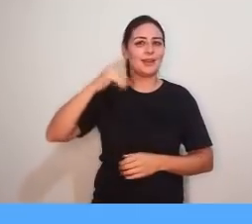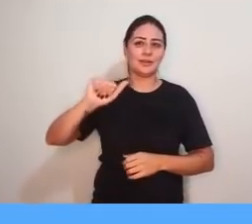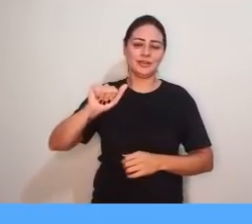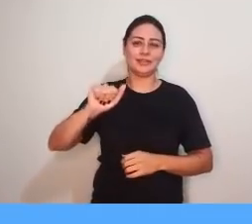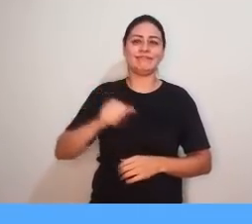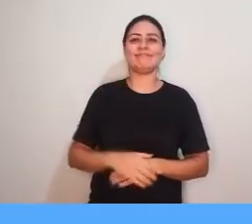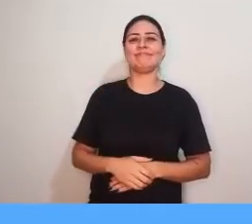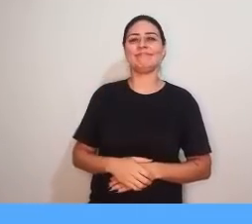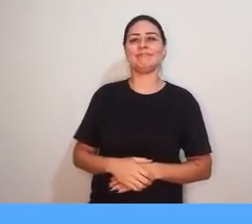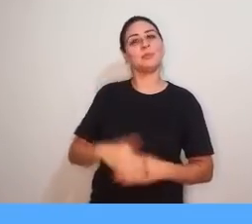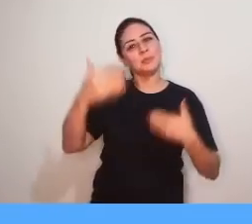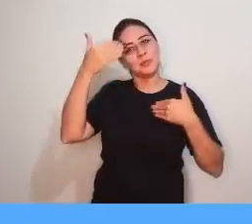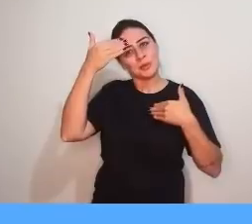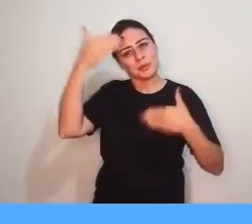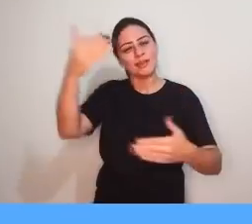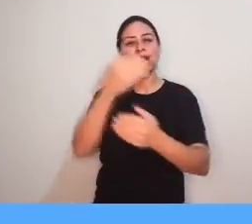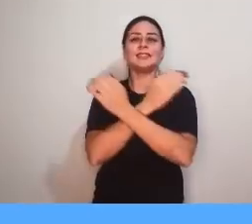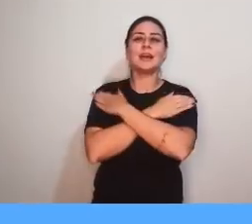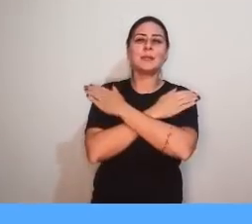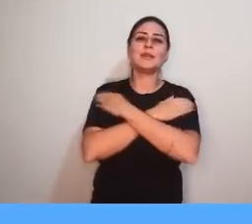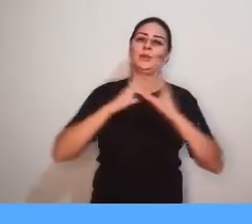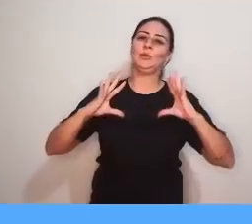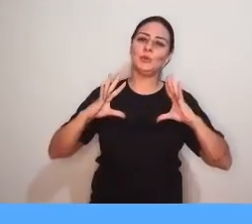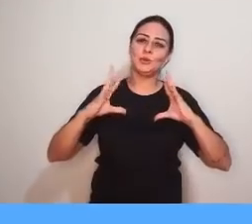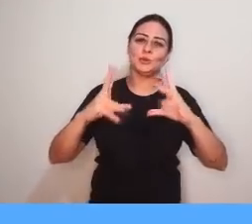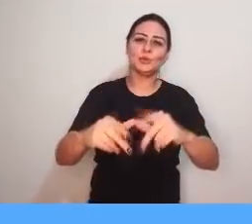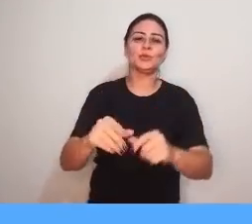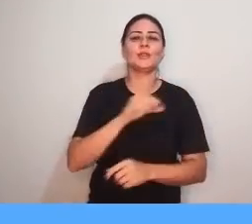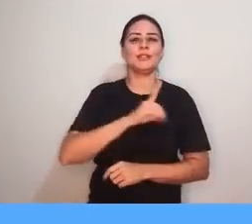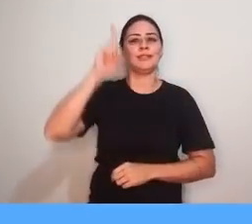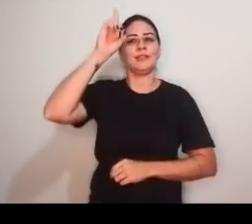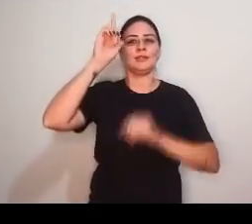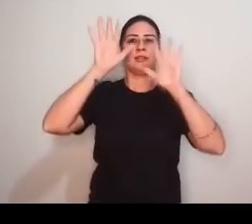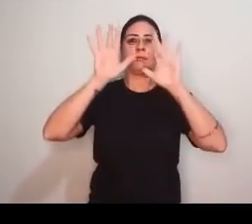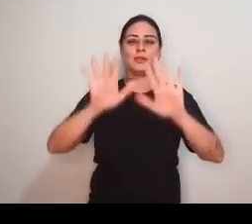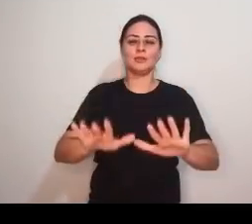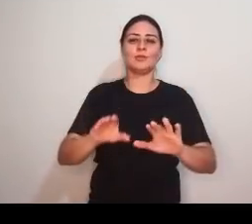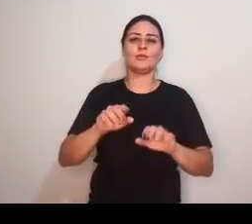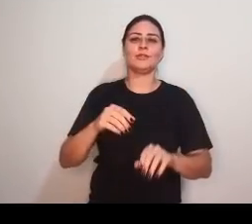Um grande abraço a todos vocês. Fiquem com Deus. Fiquem bem. Tchau, tchau.